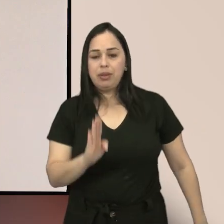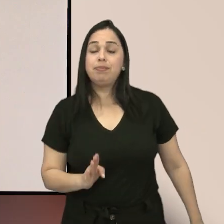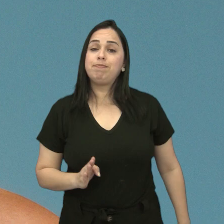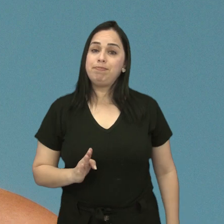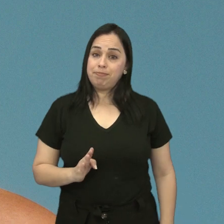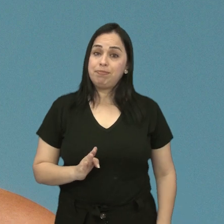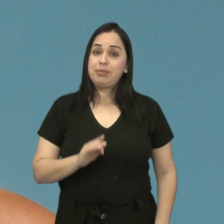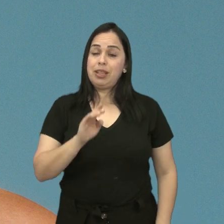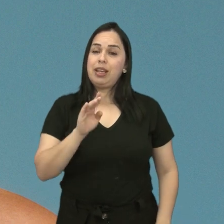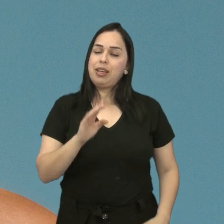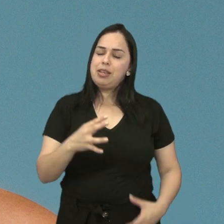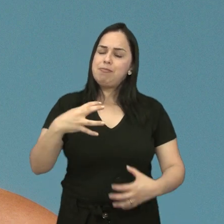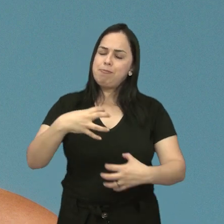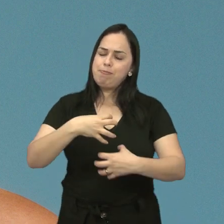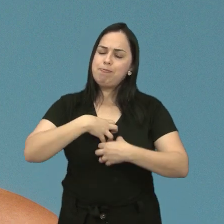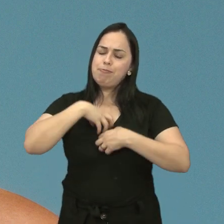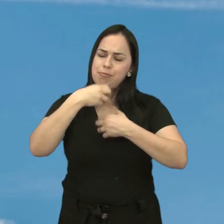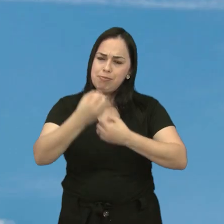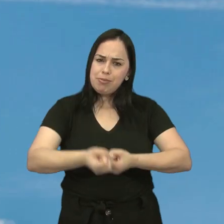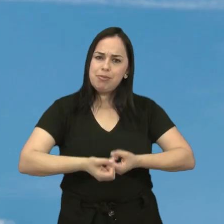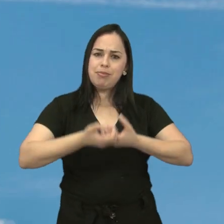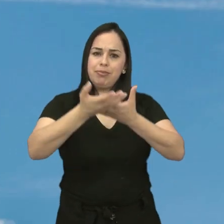belezas.